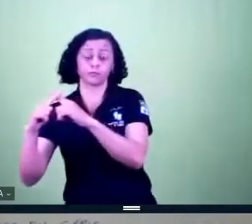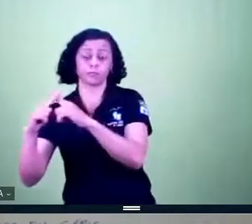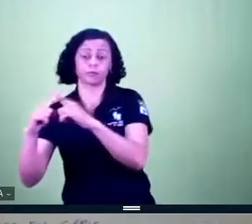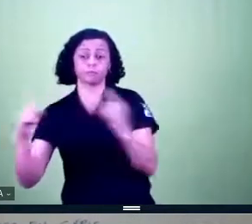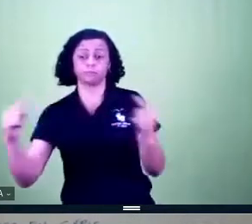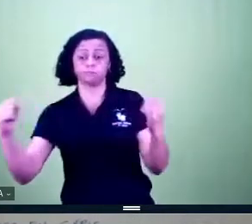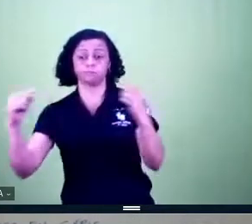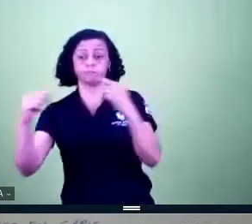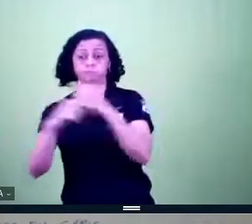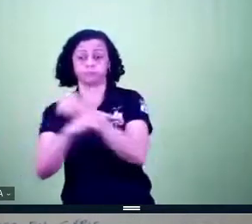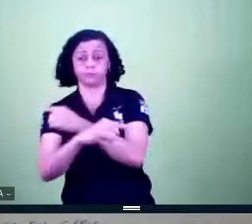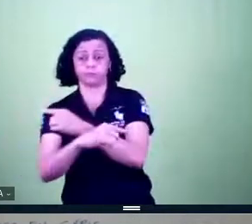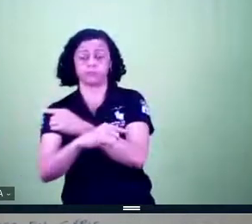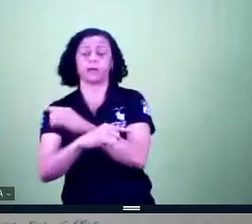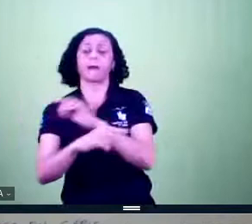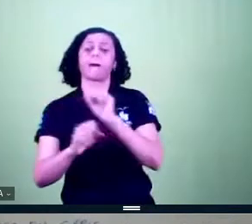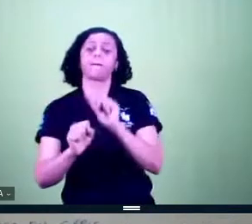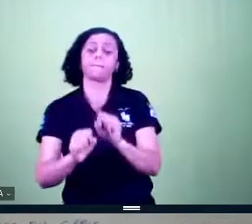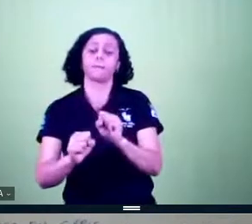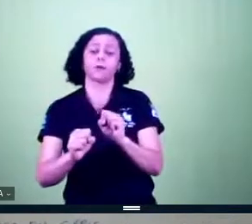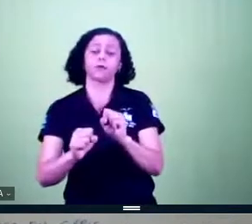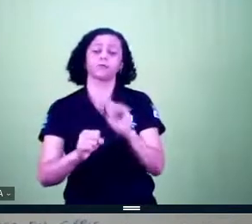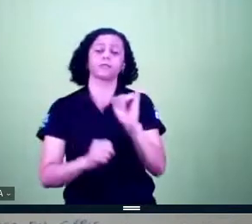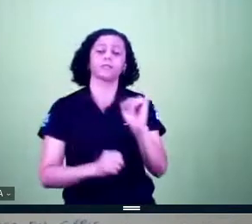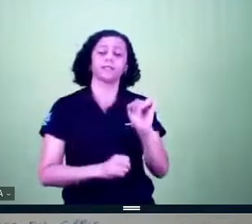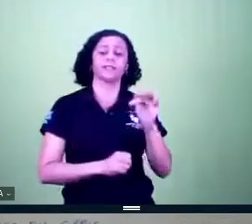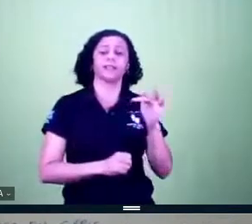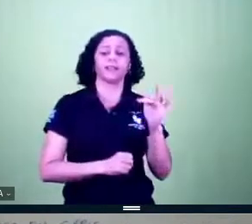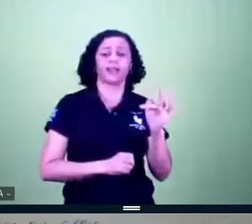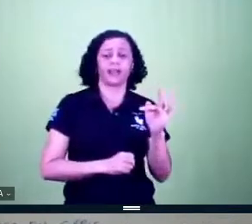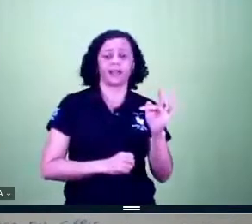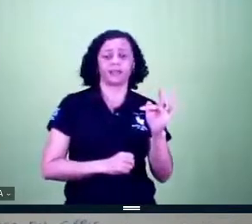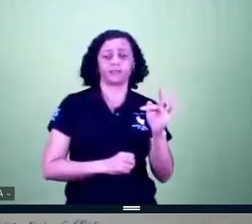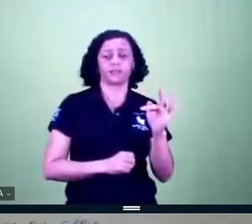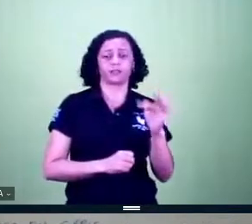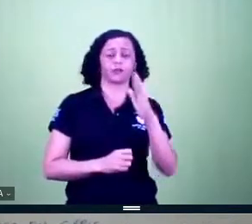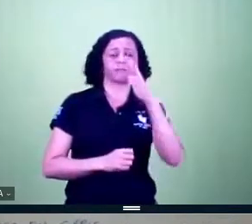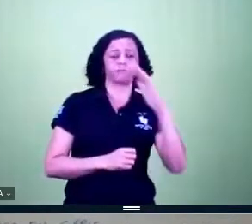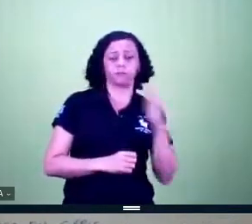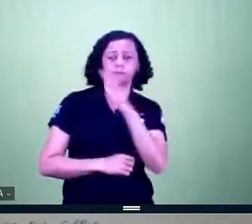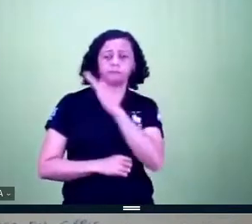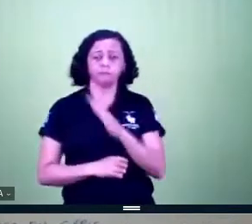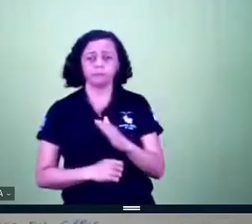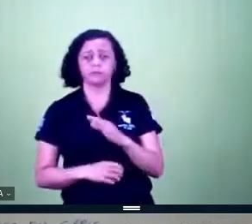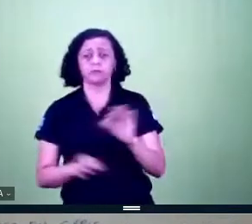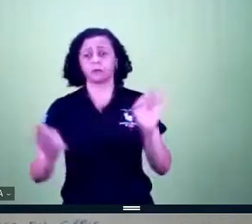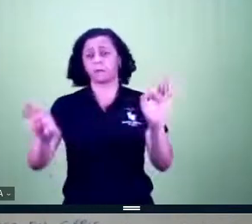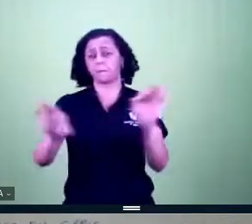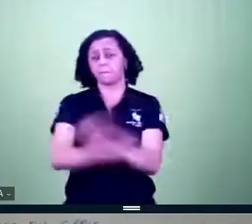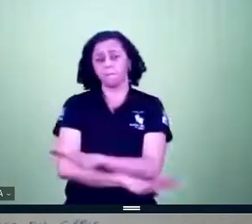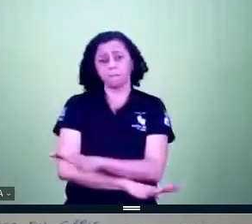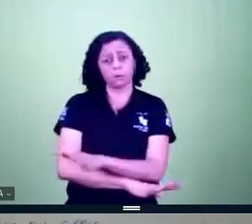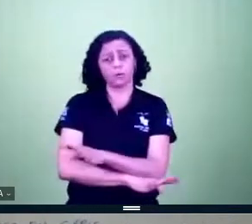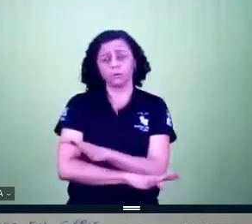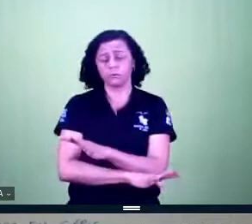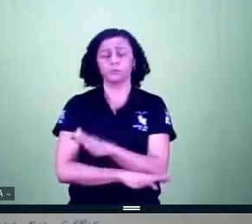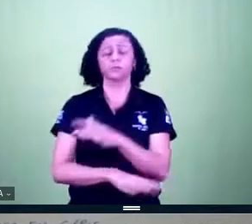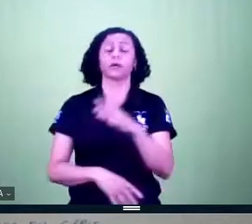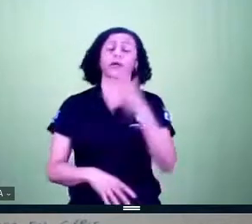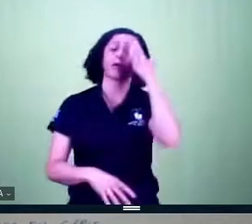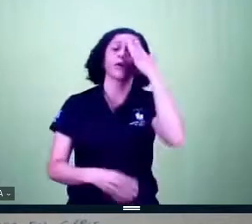passo o IF dividindo, na verdade eu vou cortar esse F com esse F. Finalmente, pessoal, eu vou chegar à minha